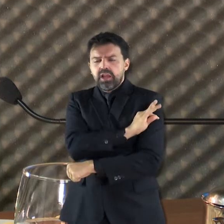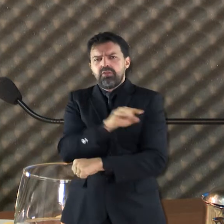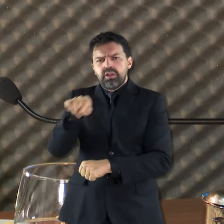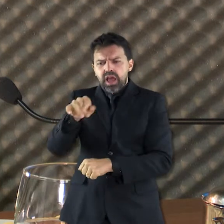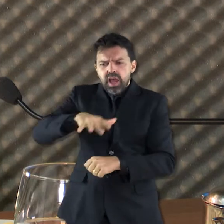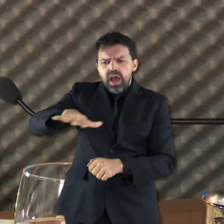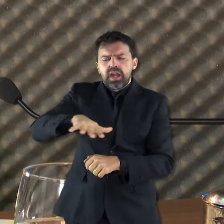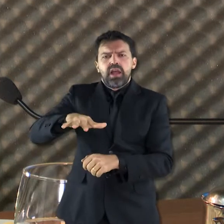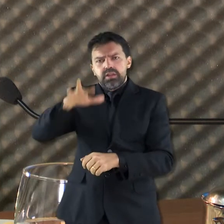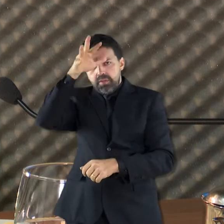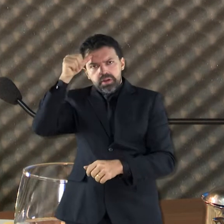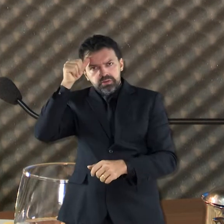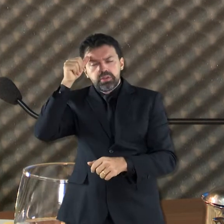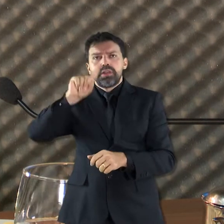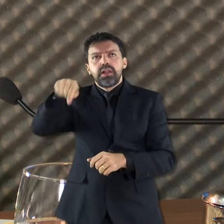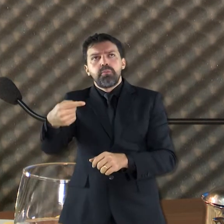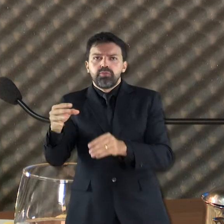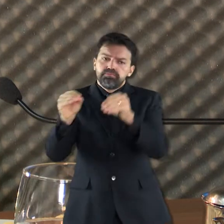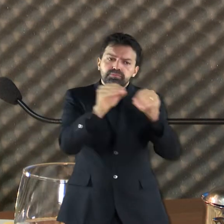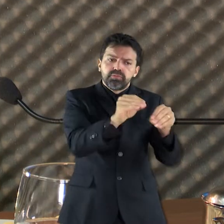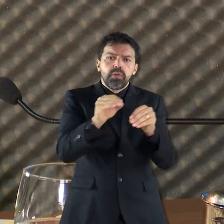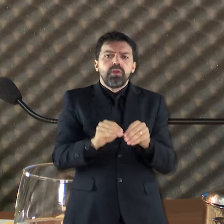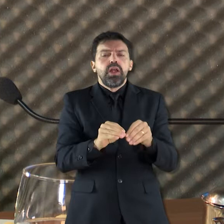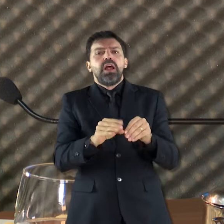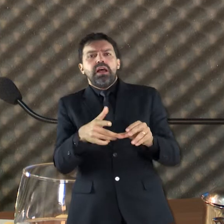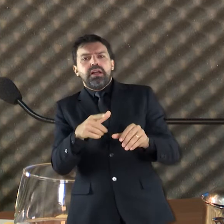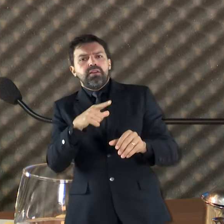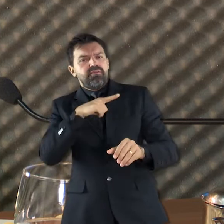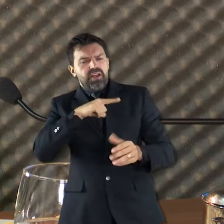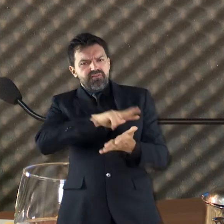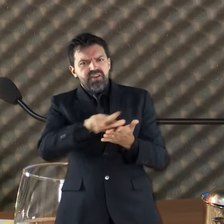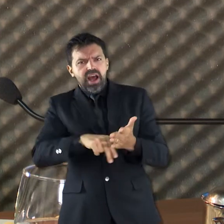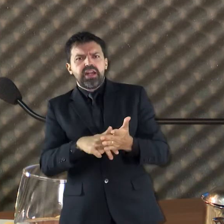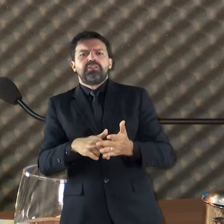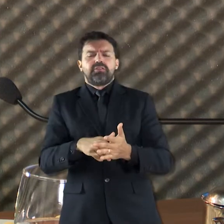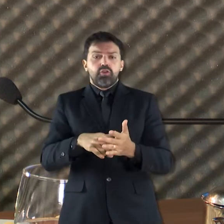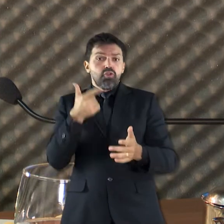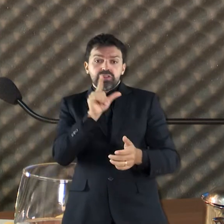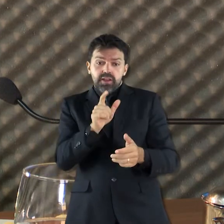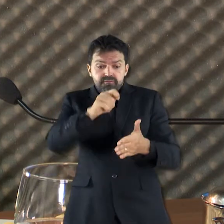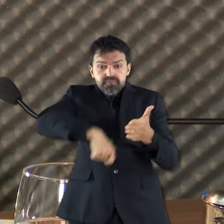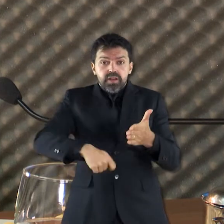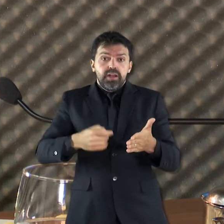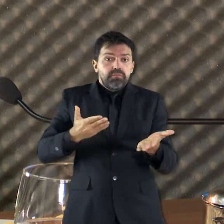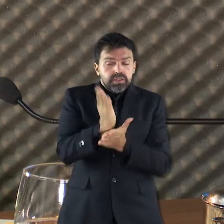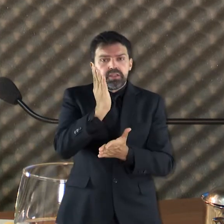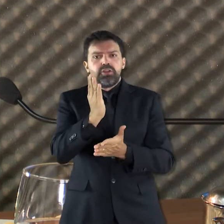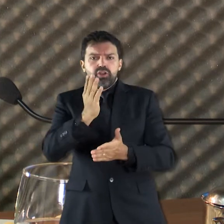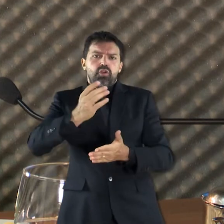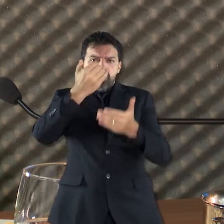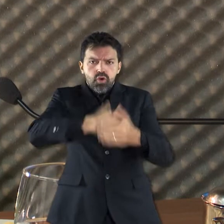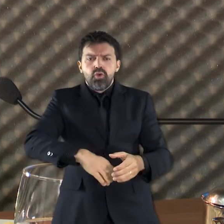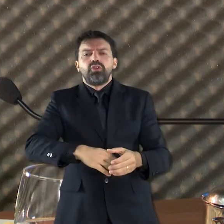depois fui para a Receita como técnico do Tesouro. Aí eu me formei, passei nesse da Justiça Federal, fiquei lá pouco tempo. Aí